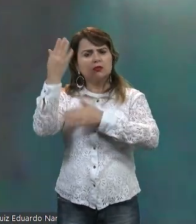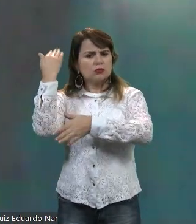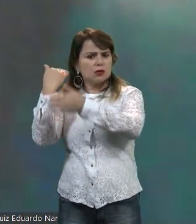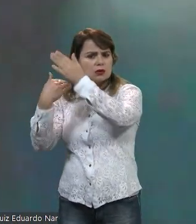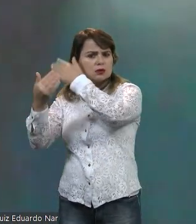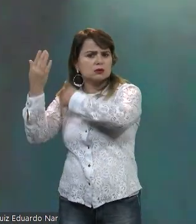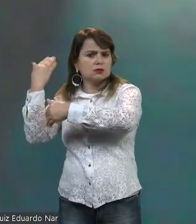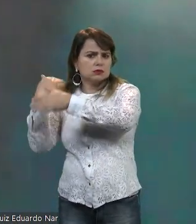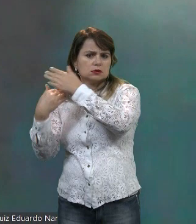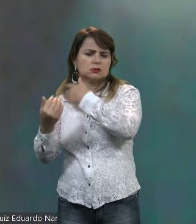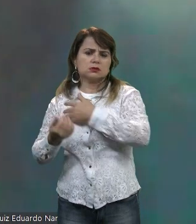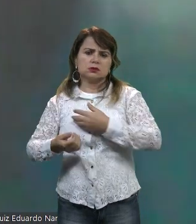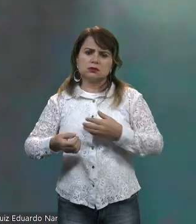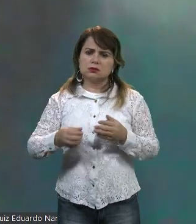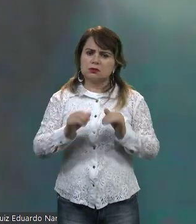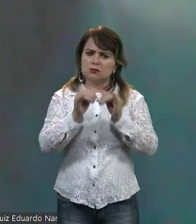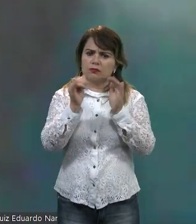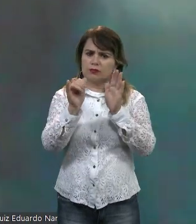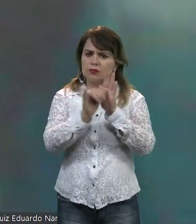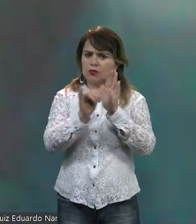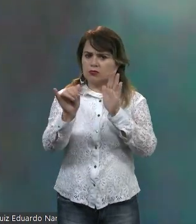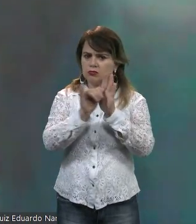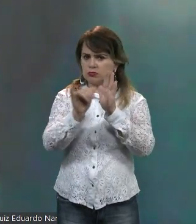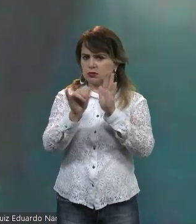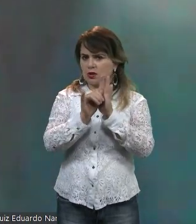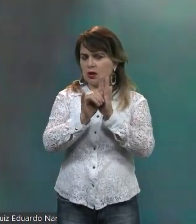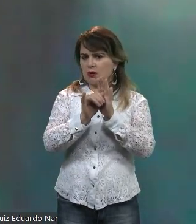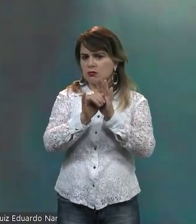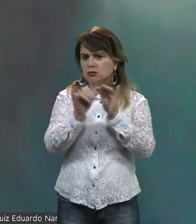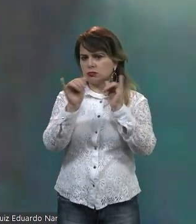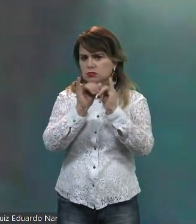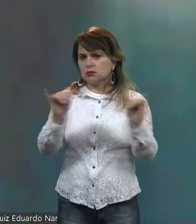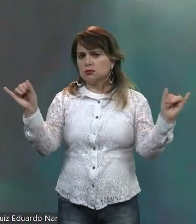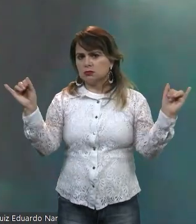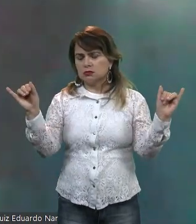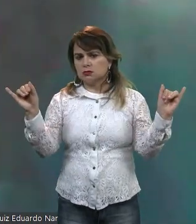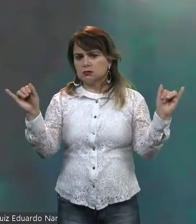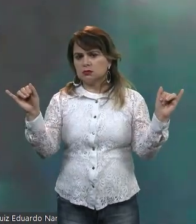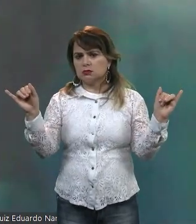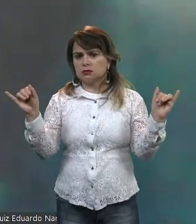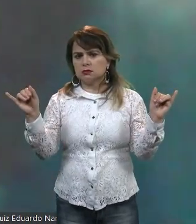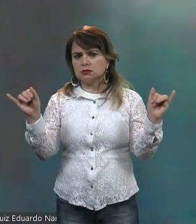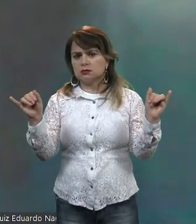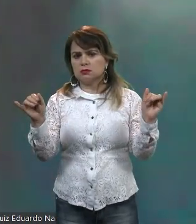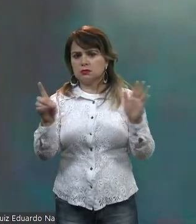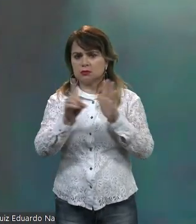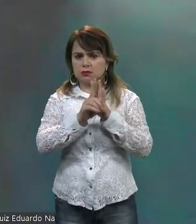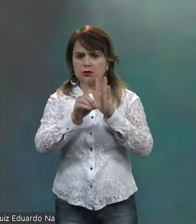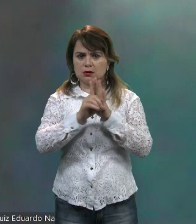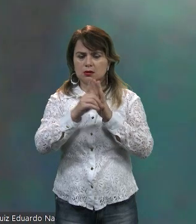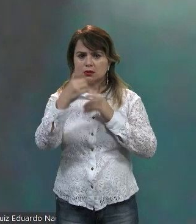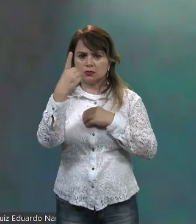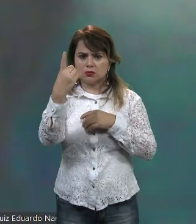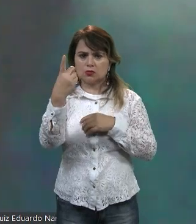me lembro o número do decreto, mas eu tenho aqui, é o decreto